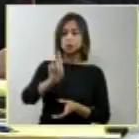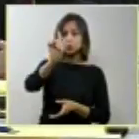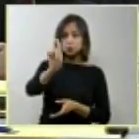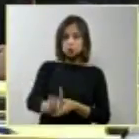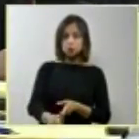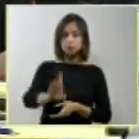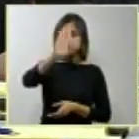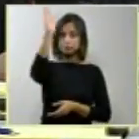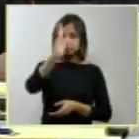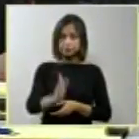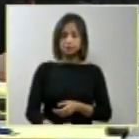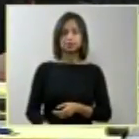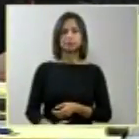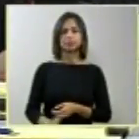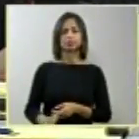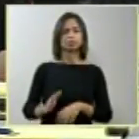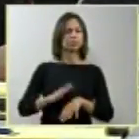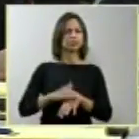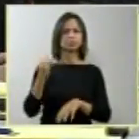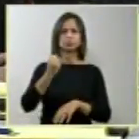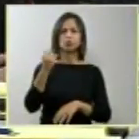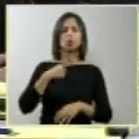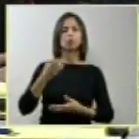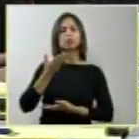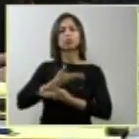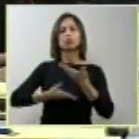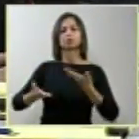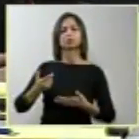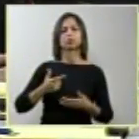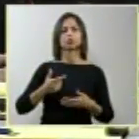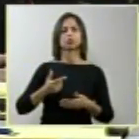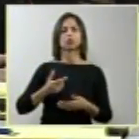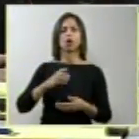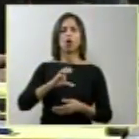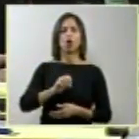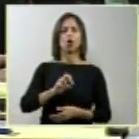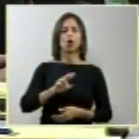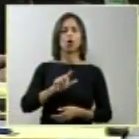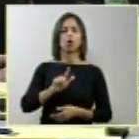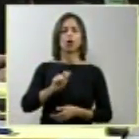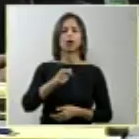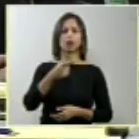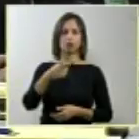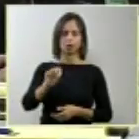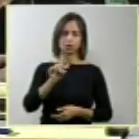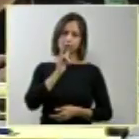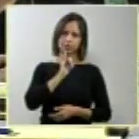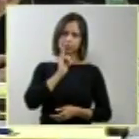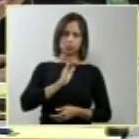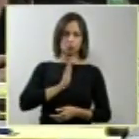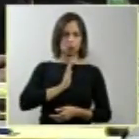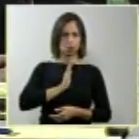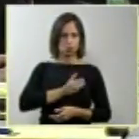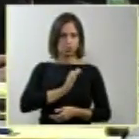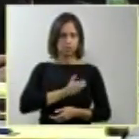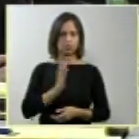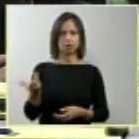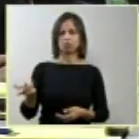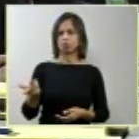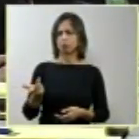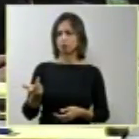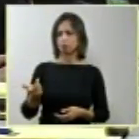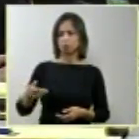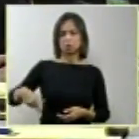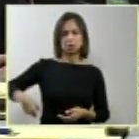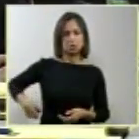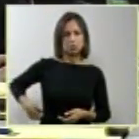lei de transplantes de órgãos, define o momento da morte como sendo a morte encefálica. Eu gostaria